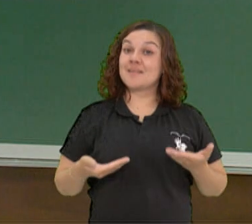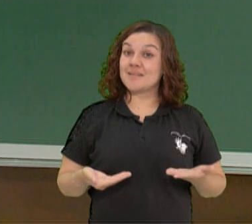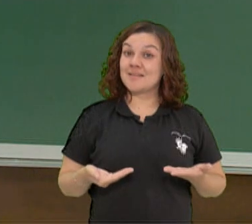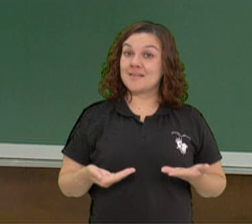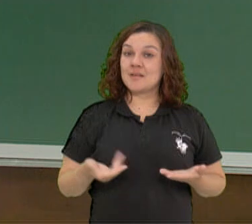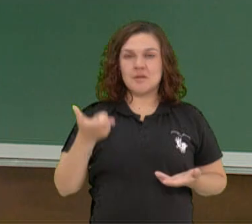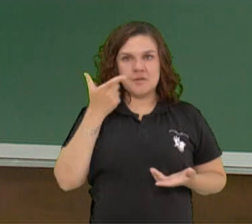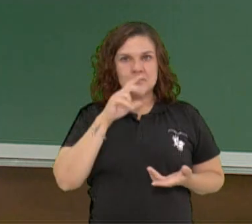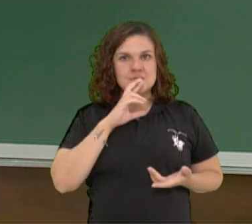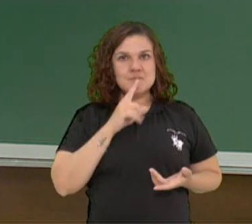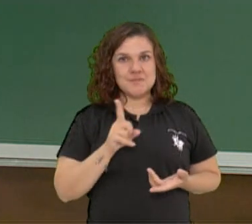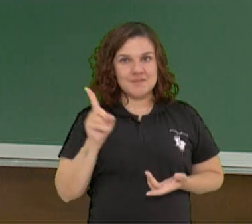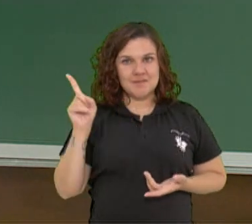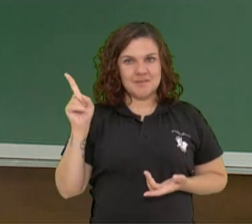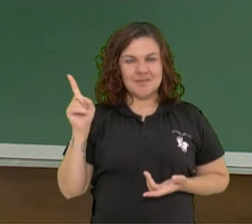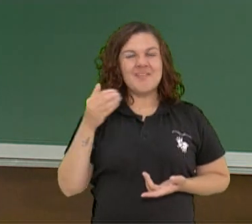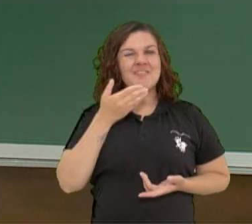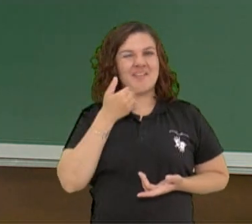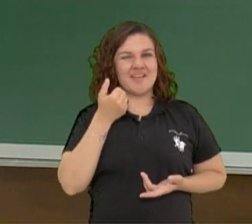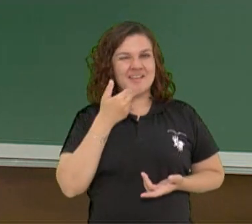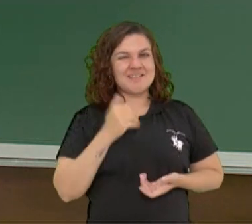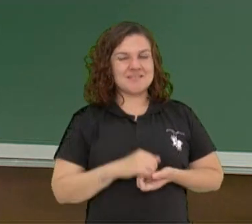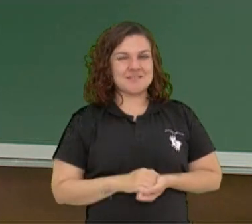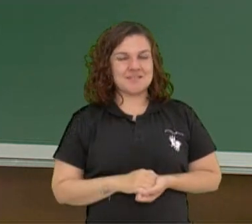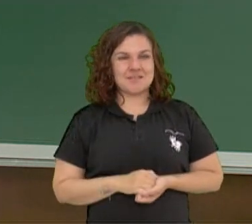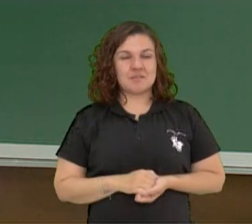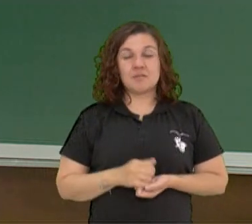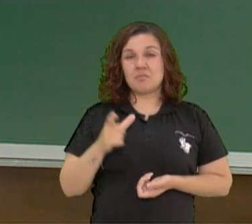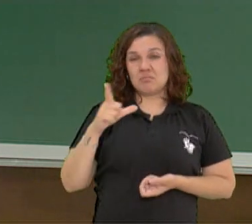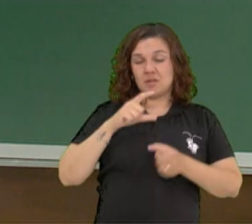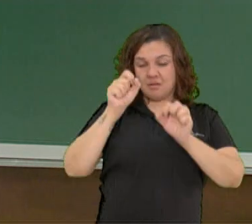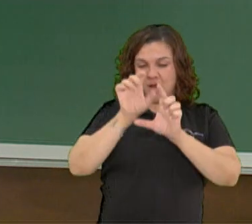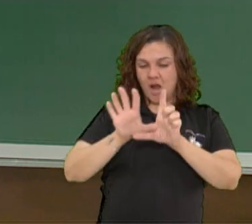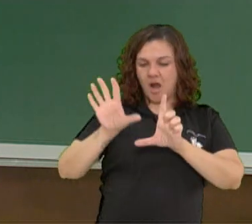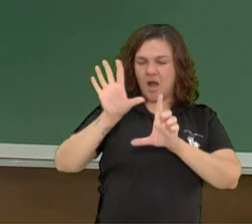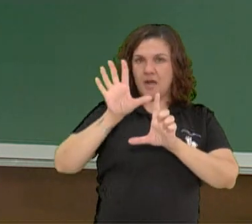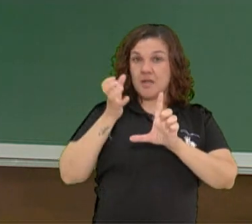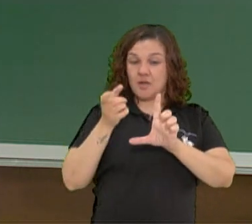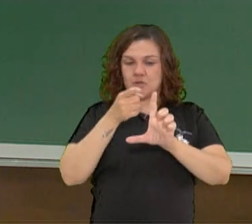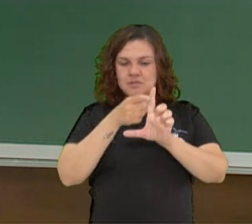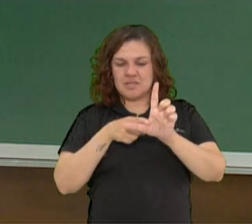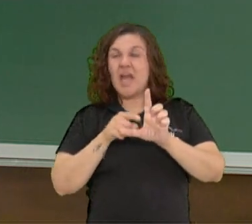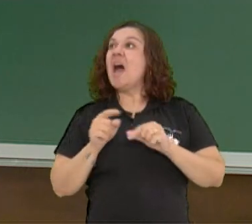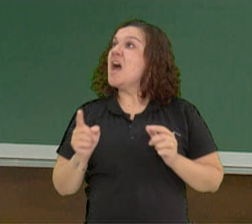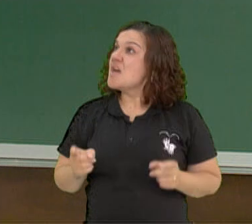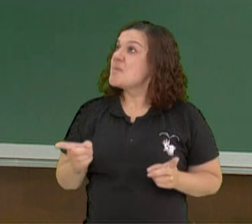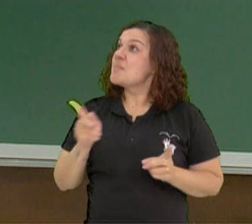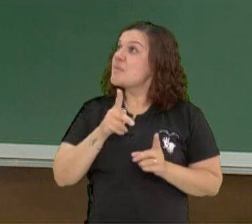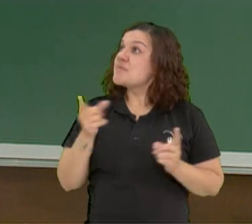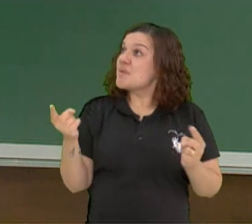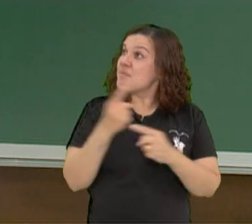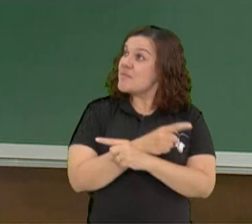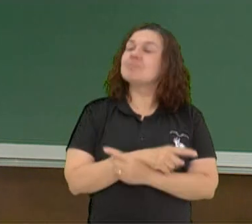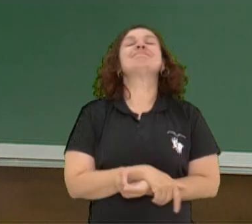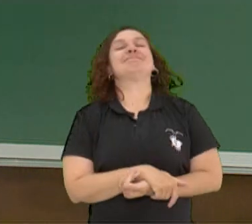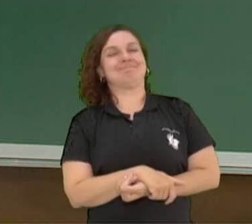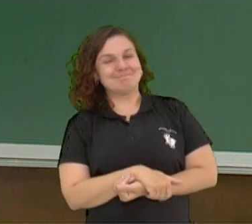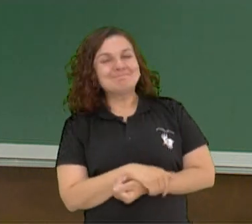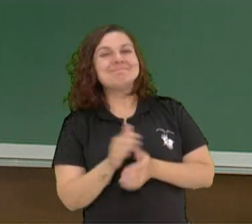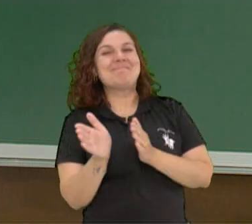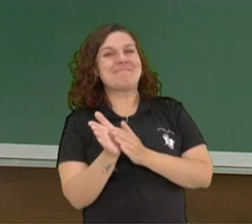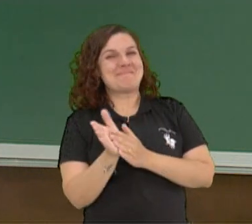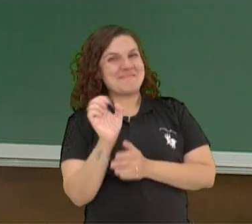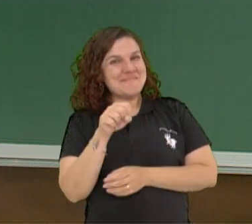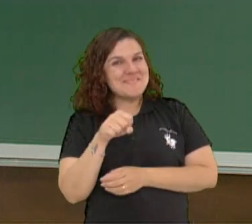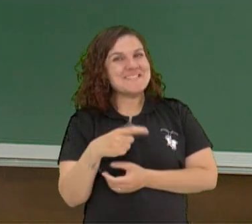E aí, conseguiram fazer? Ah, foi fácil, né? Eu tenho a área e quero o lado. Ah, professora, é pressão inversa. Muito